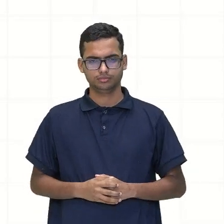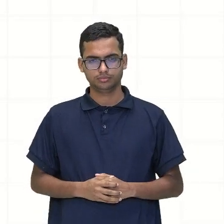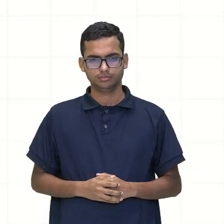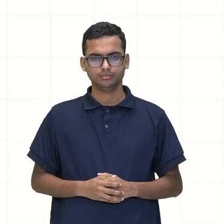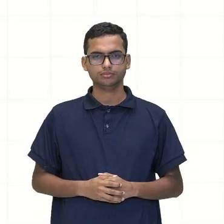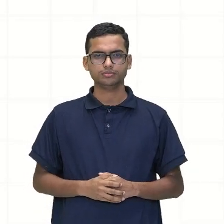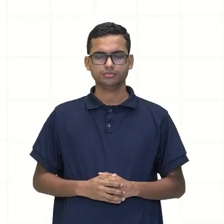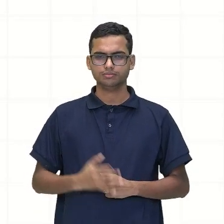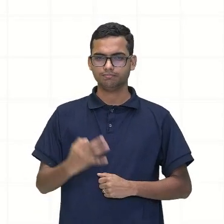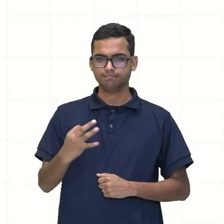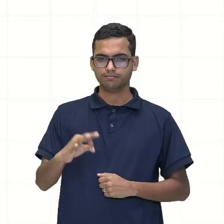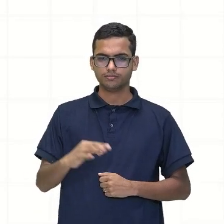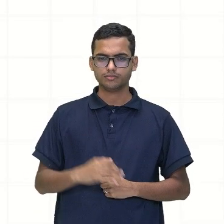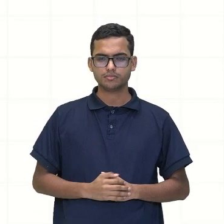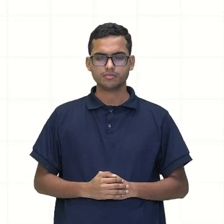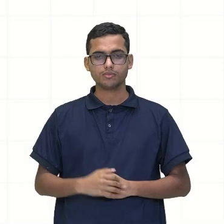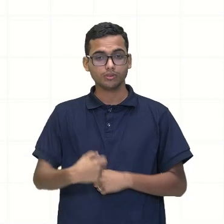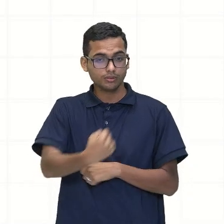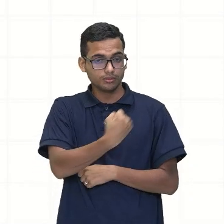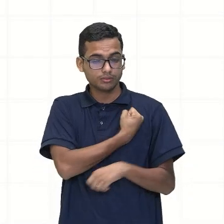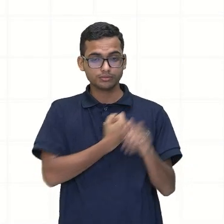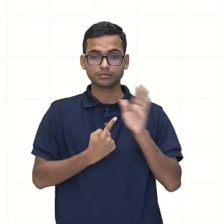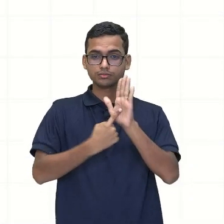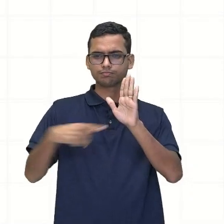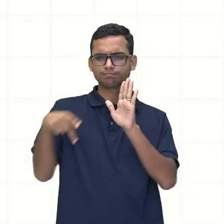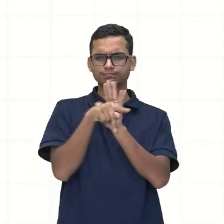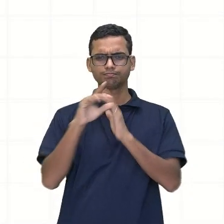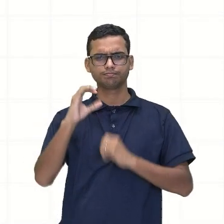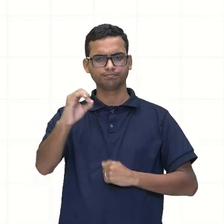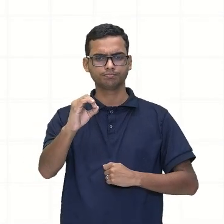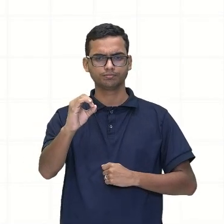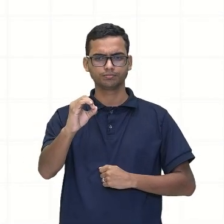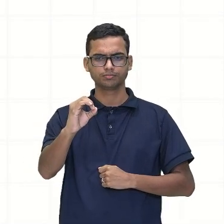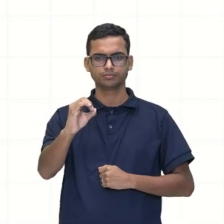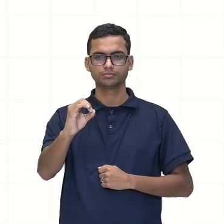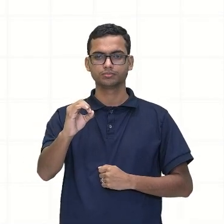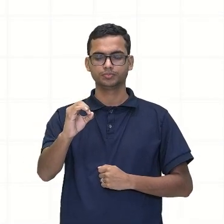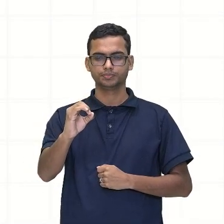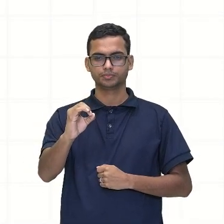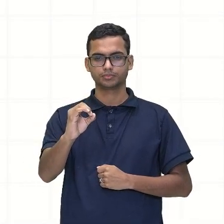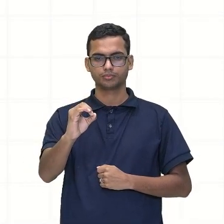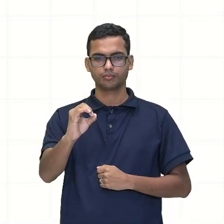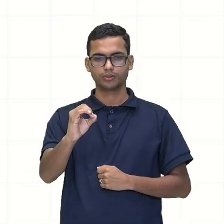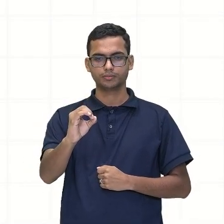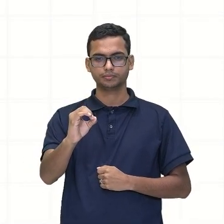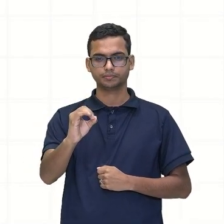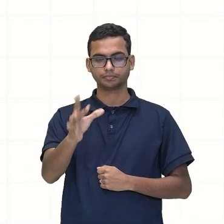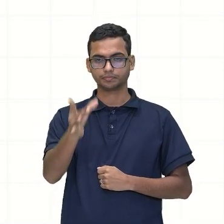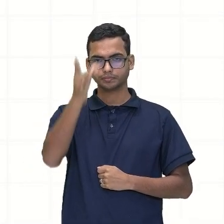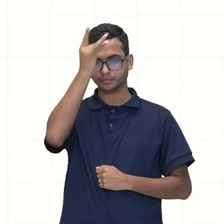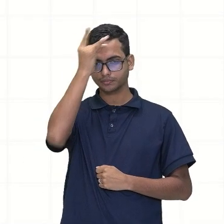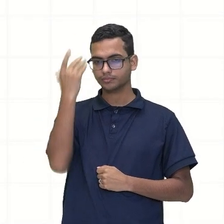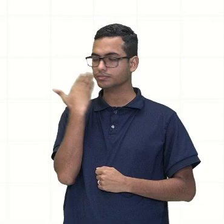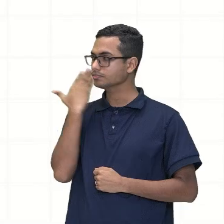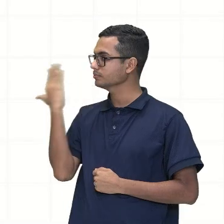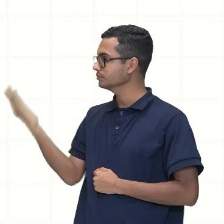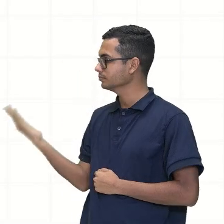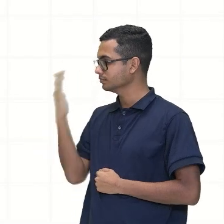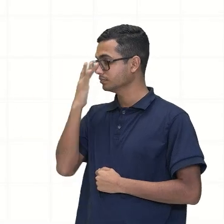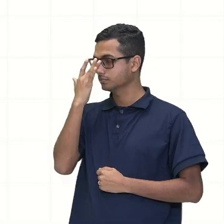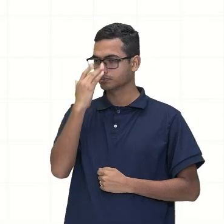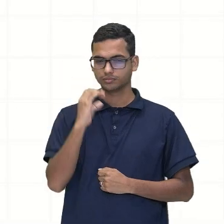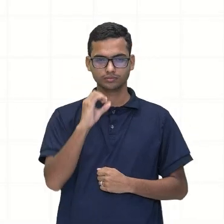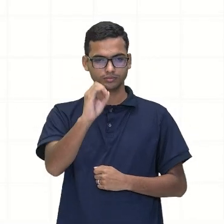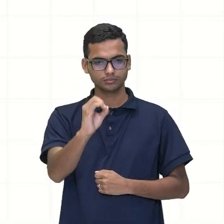diante, tá bom? O número 0, olha aí, gravem bem, o número 0, ele não